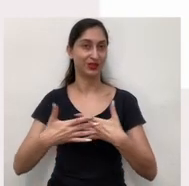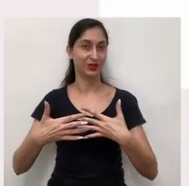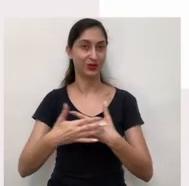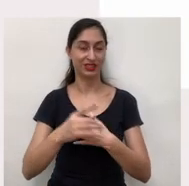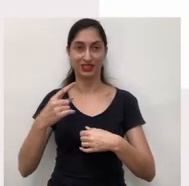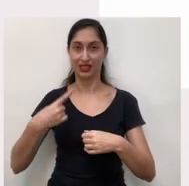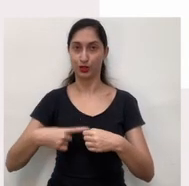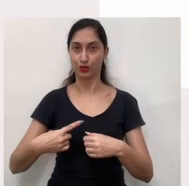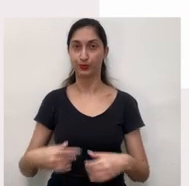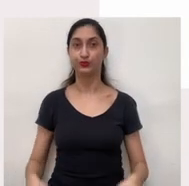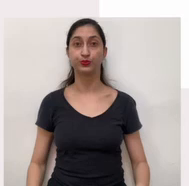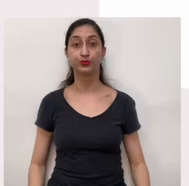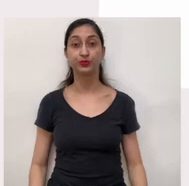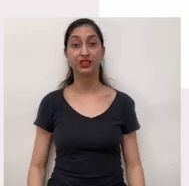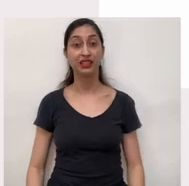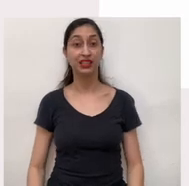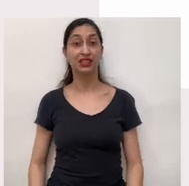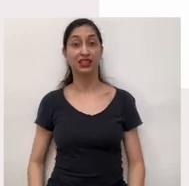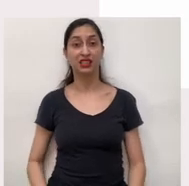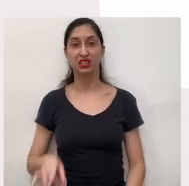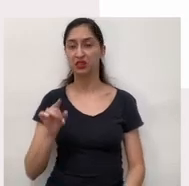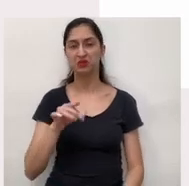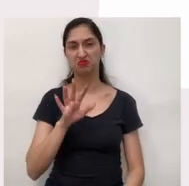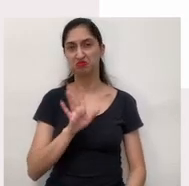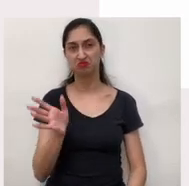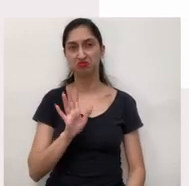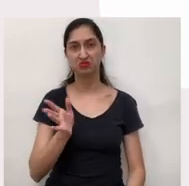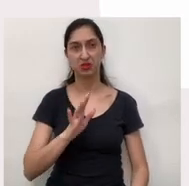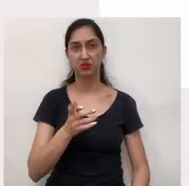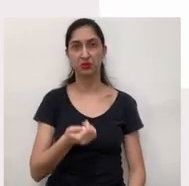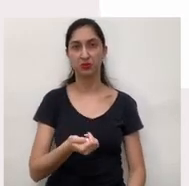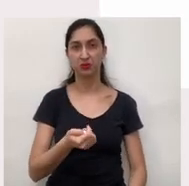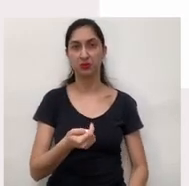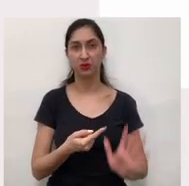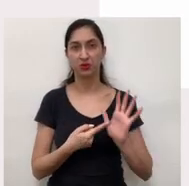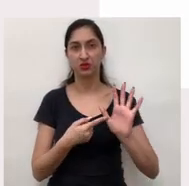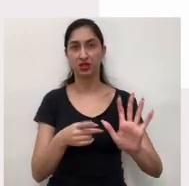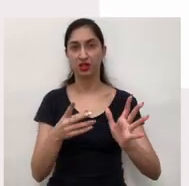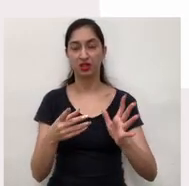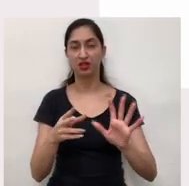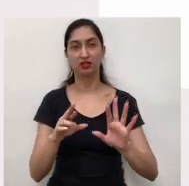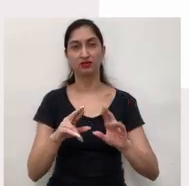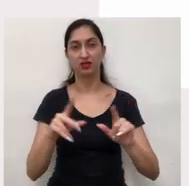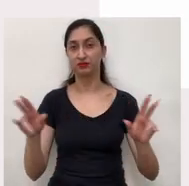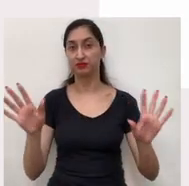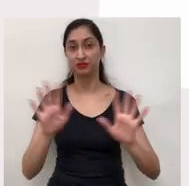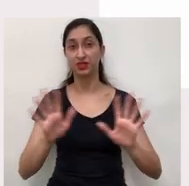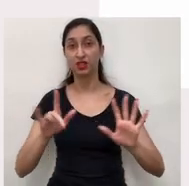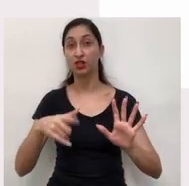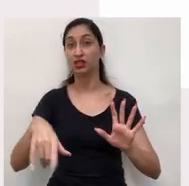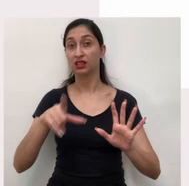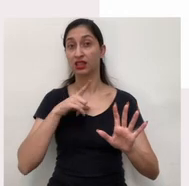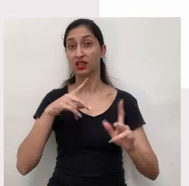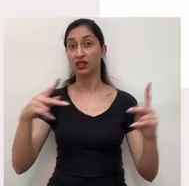Bom, o inventário em si eu não vou mostrar quase nada, mas tem o link aí na lista que a Giovana vai passar, inclusive com os